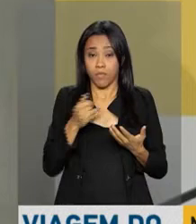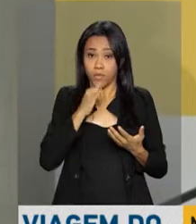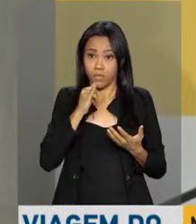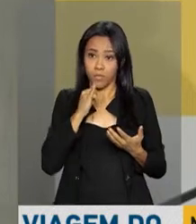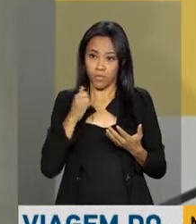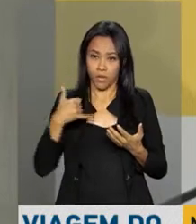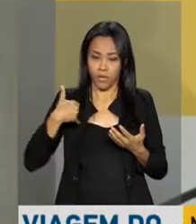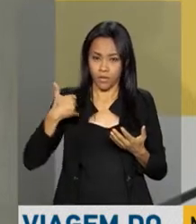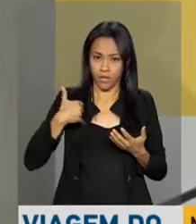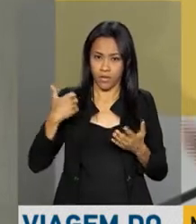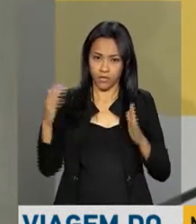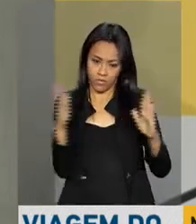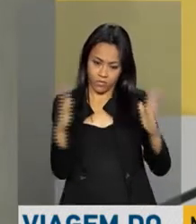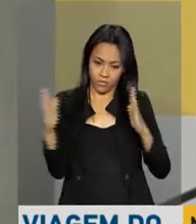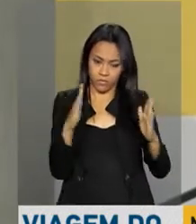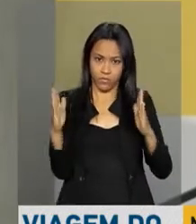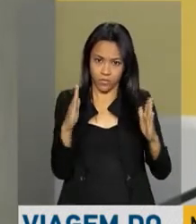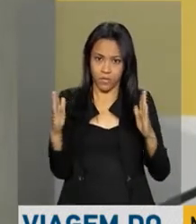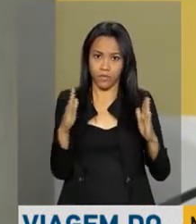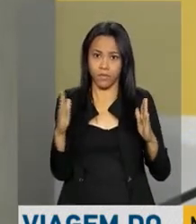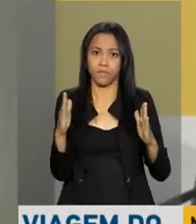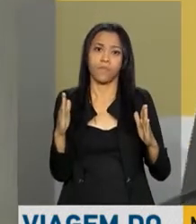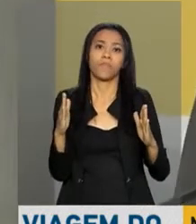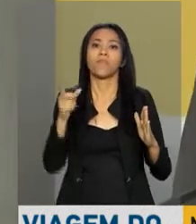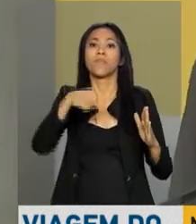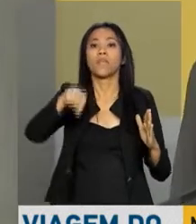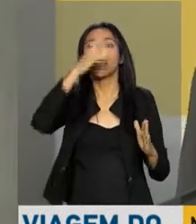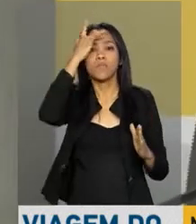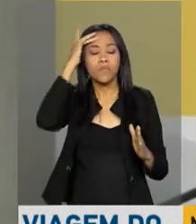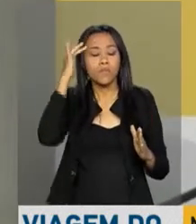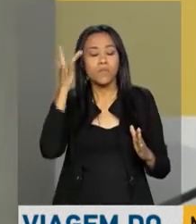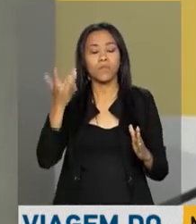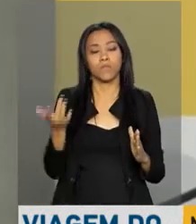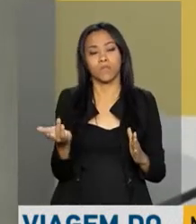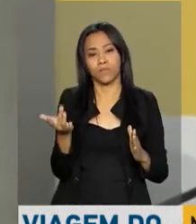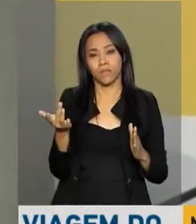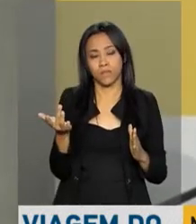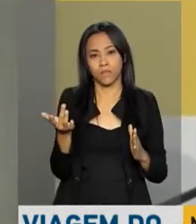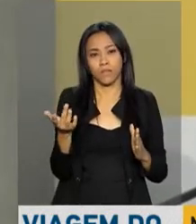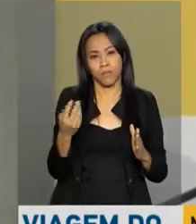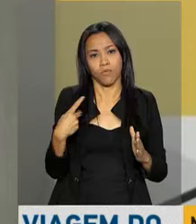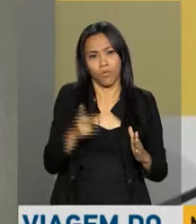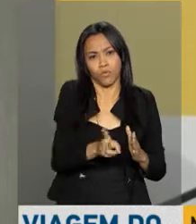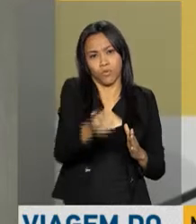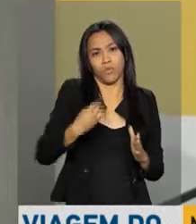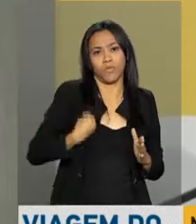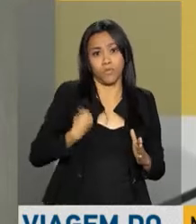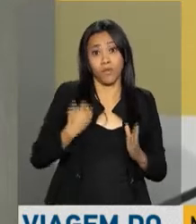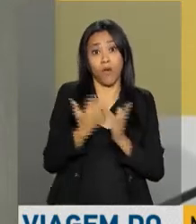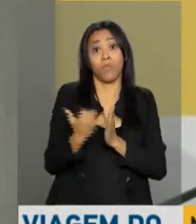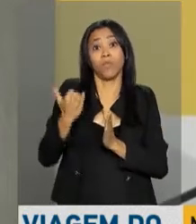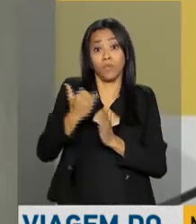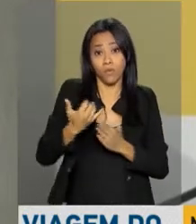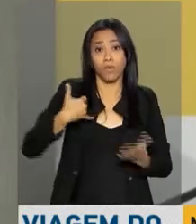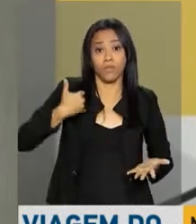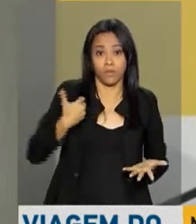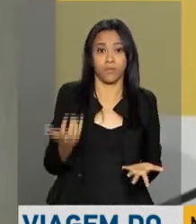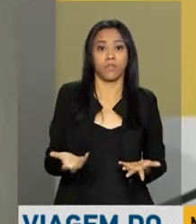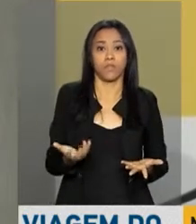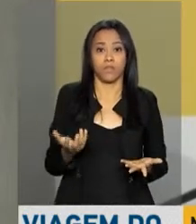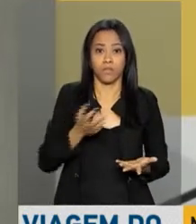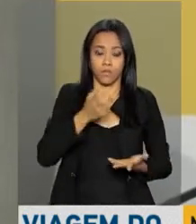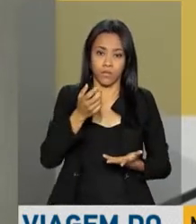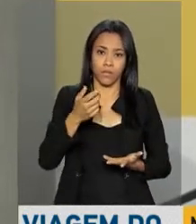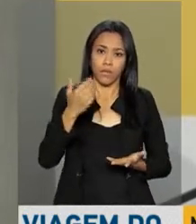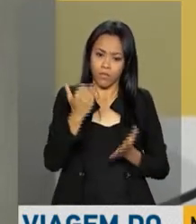etária com que as pessoas enfim ainda vivem aumentou o que é muito bom